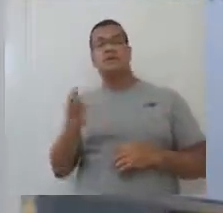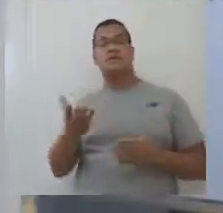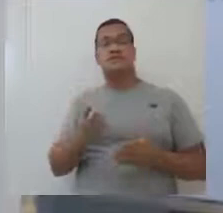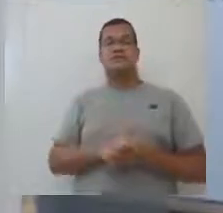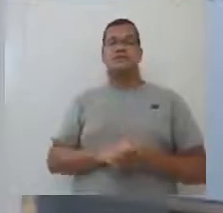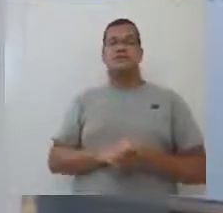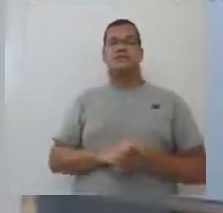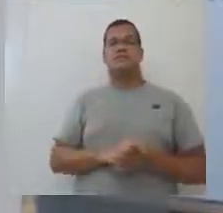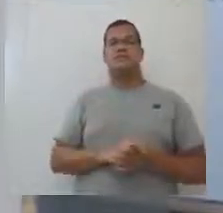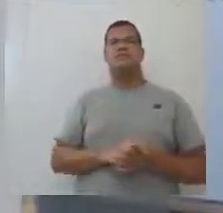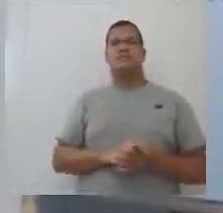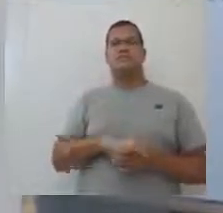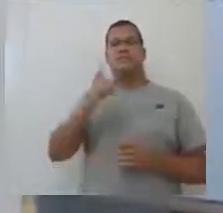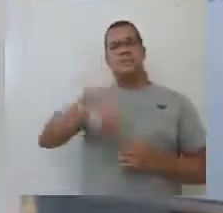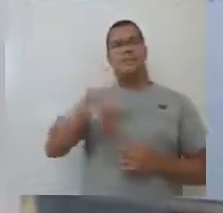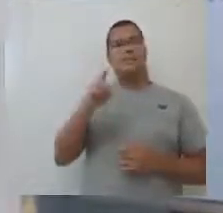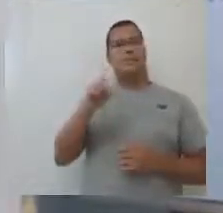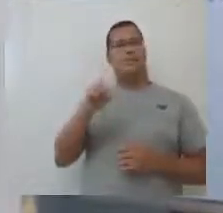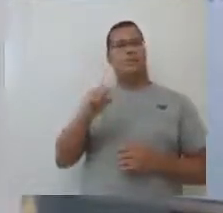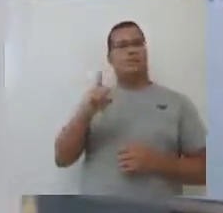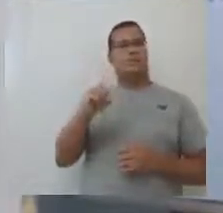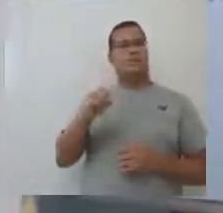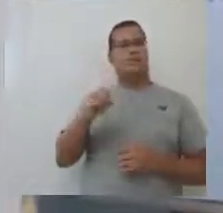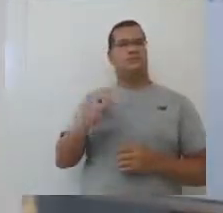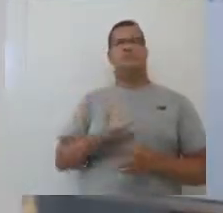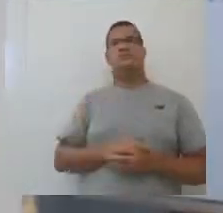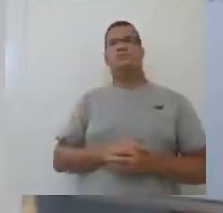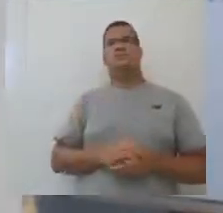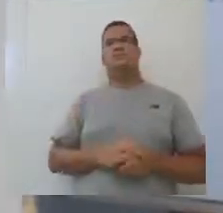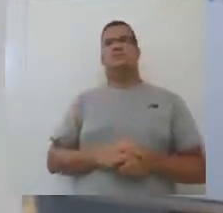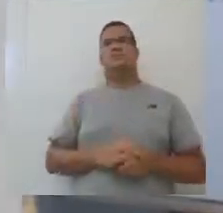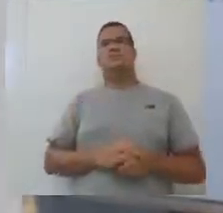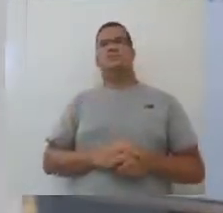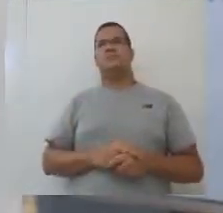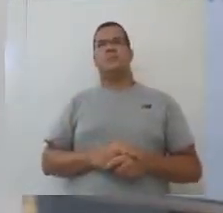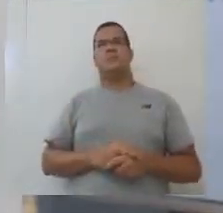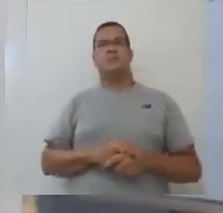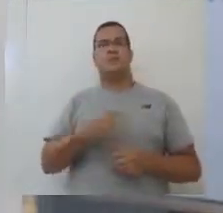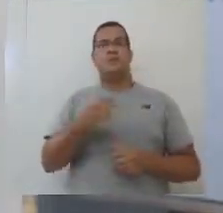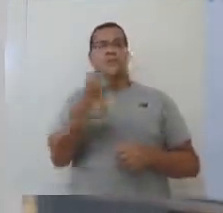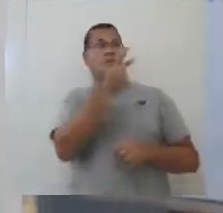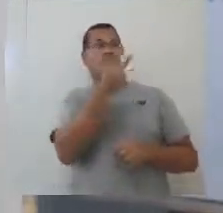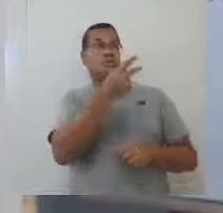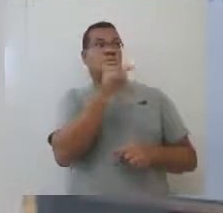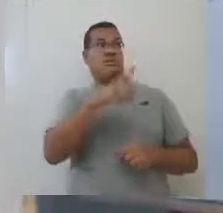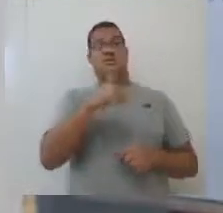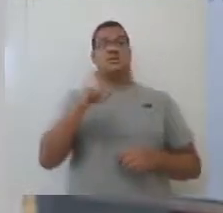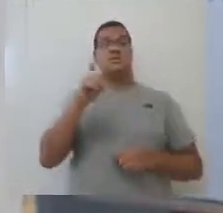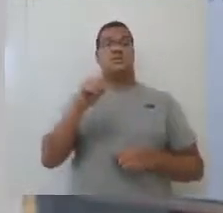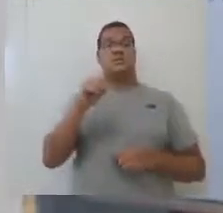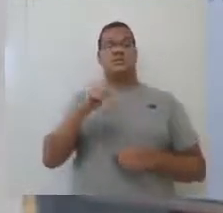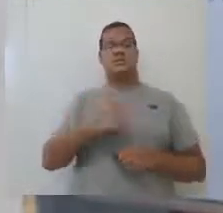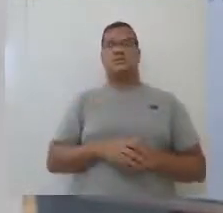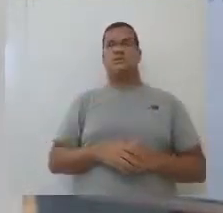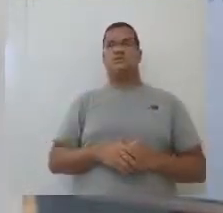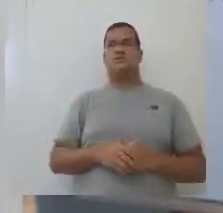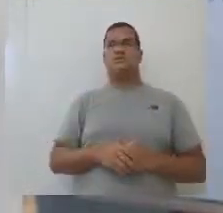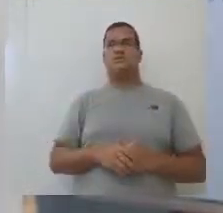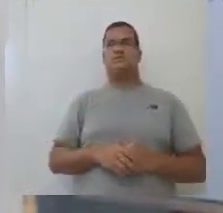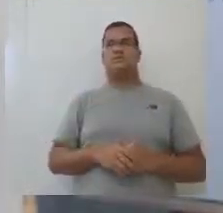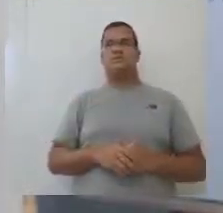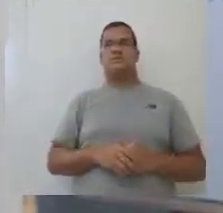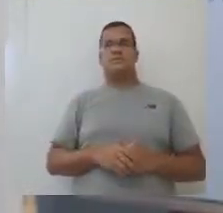recessiva? Isso, ela é dominante. Então, ó, os olhos escuros, eles são dominantes. Os olhos claros, eles